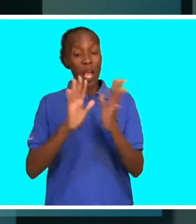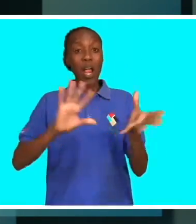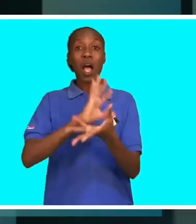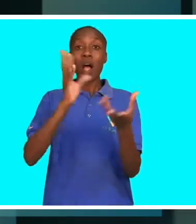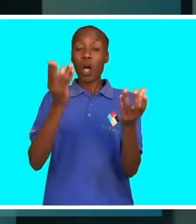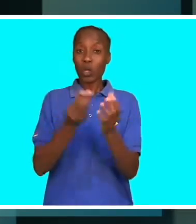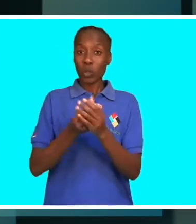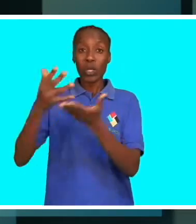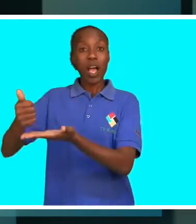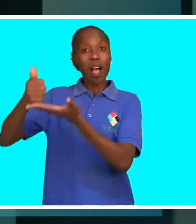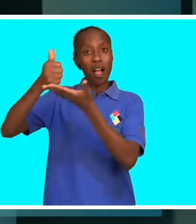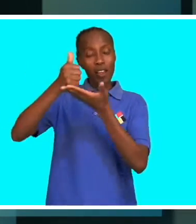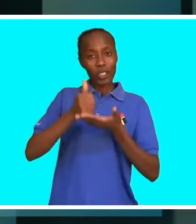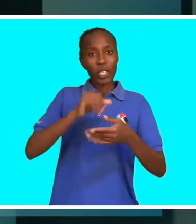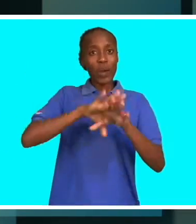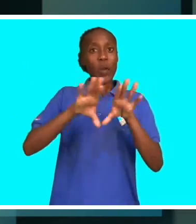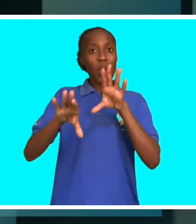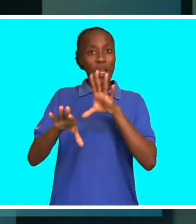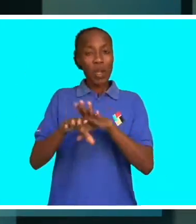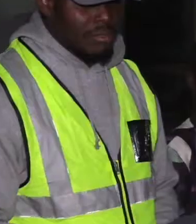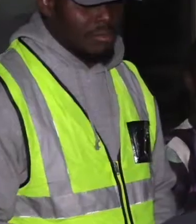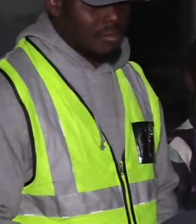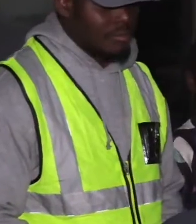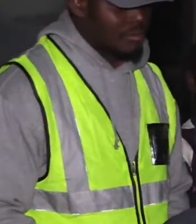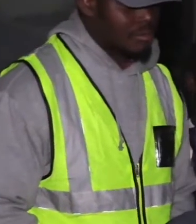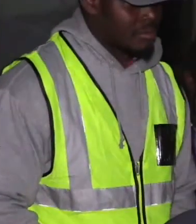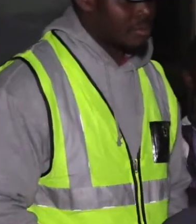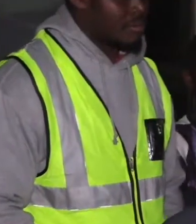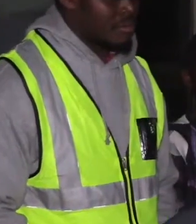Obrigado a todos que me ajudaram a camisola.